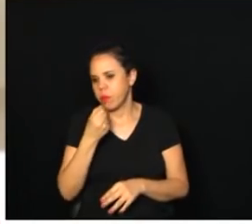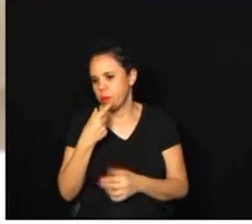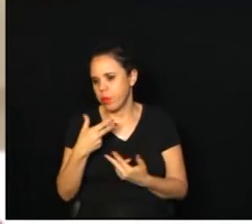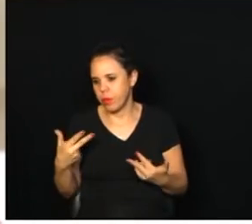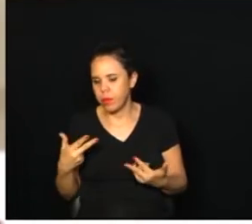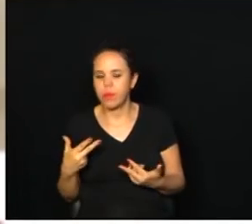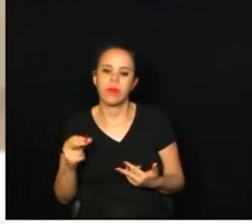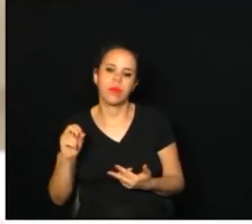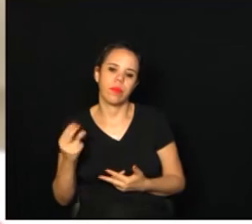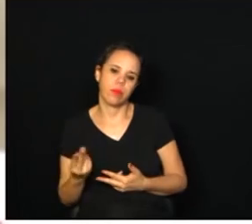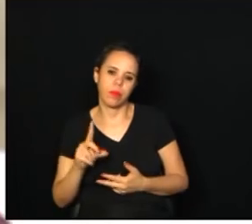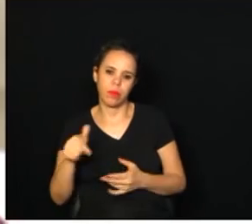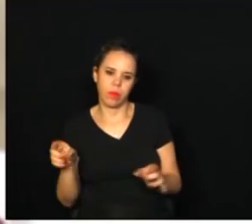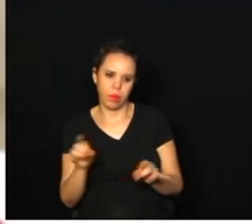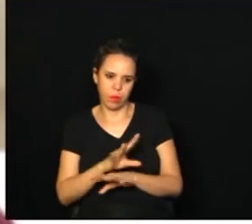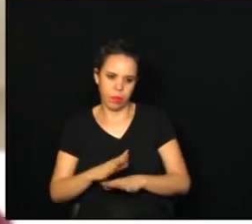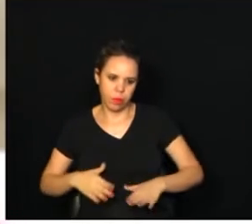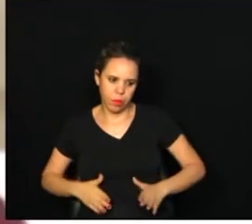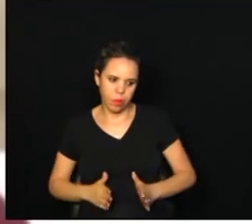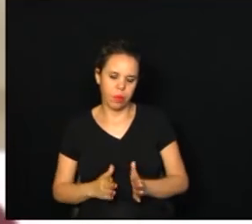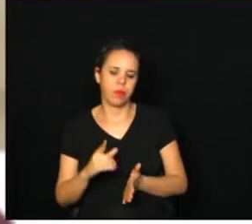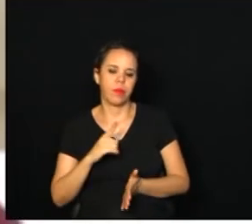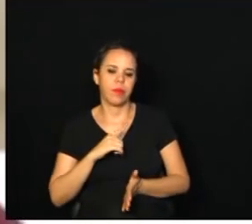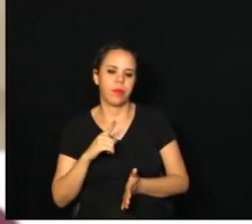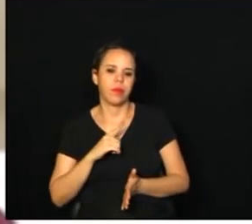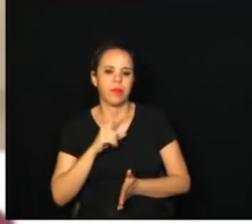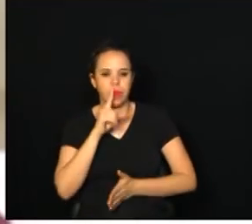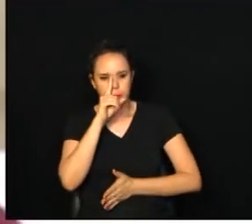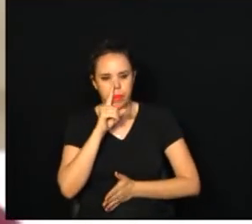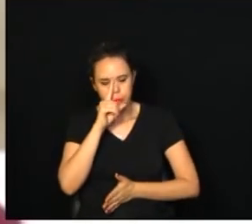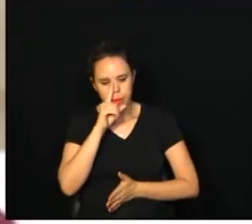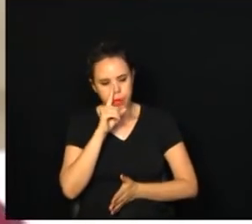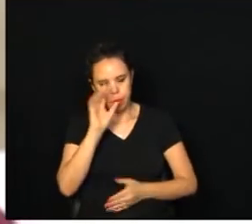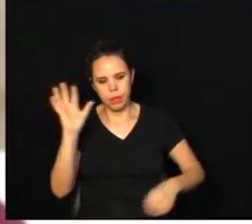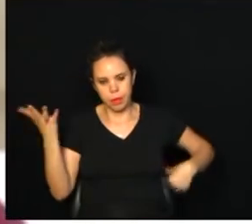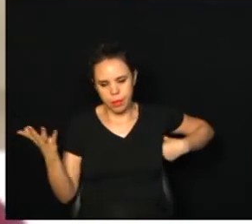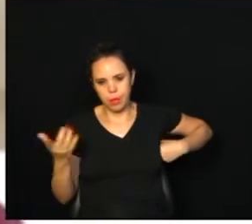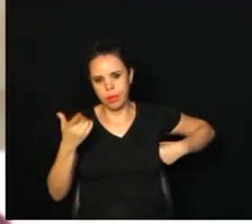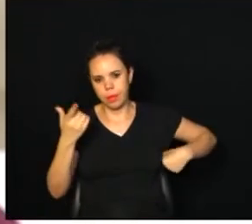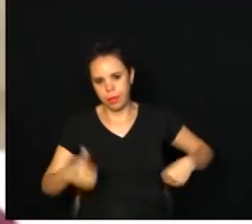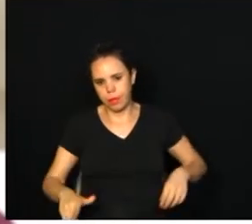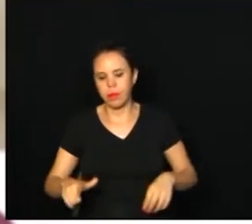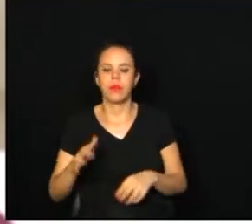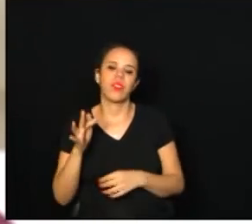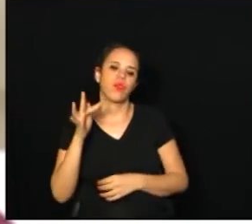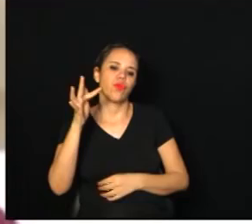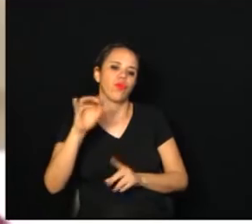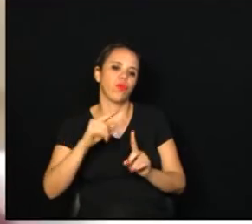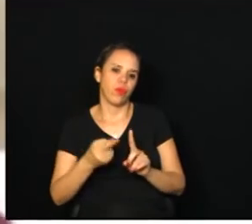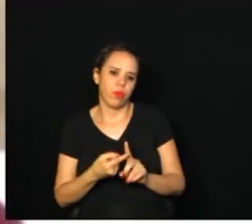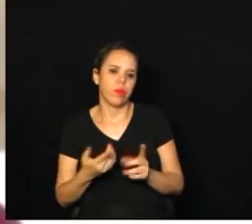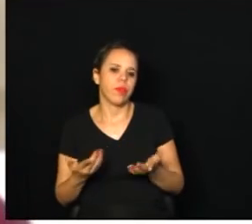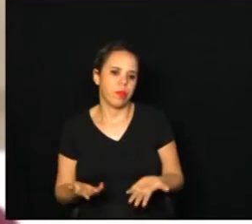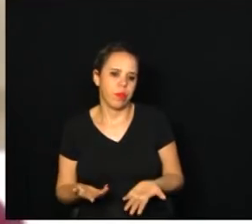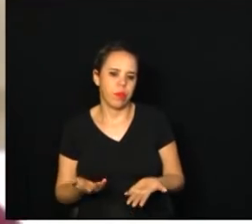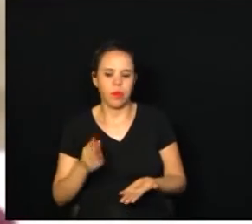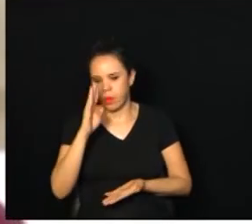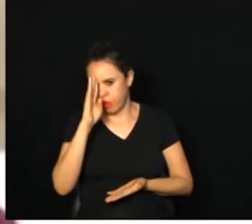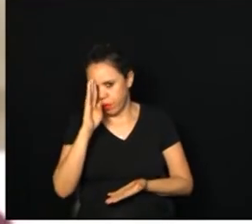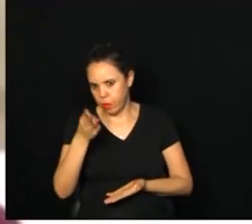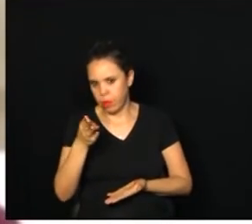pode vir ao óbito. E, claro, se você não tem circulação, vai causar o óbito do bebê. Mas existe